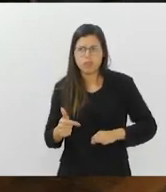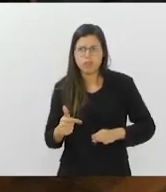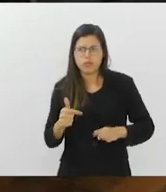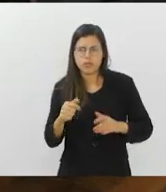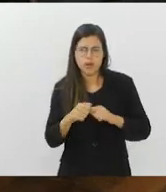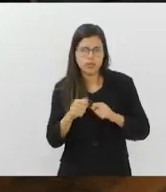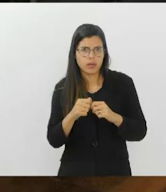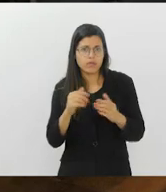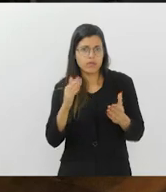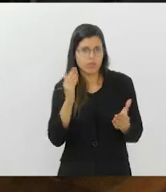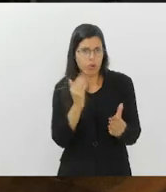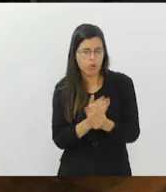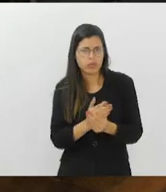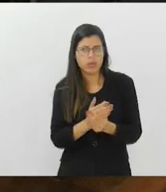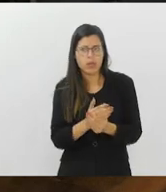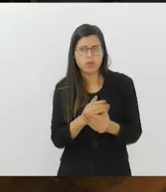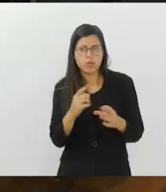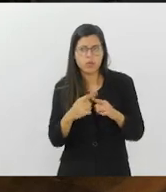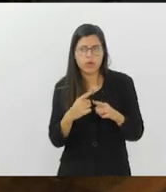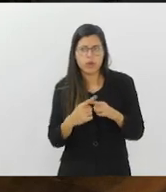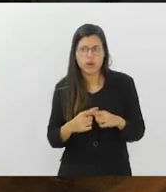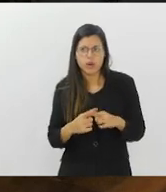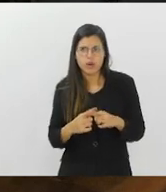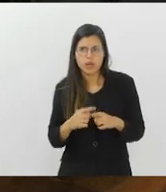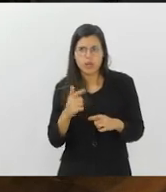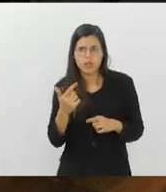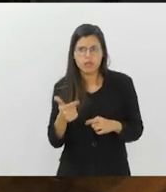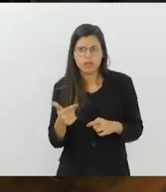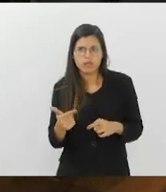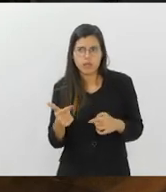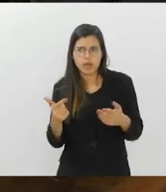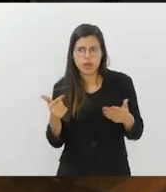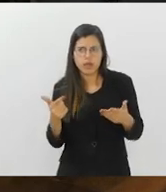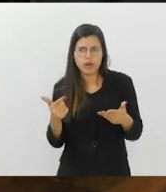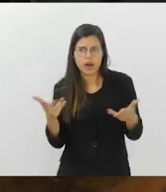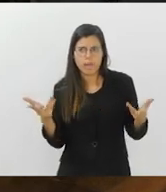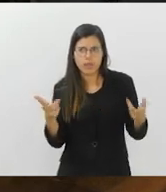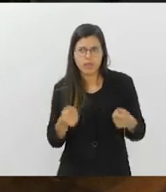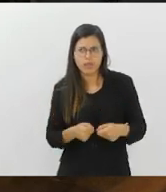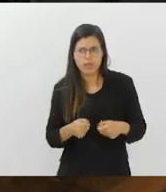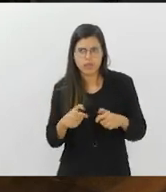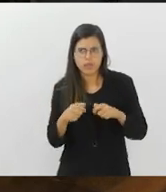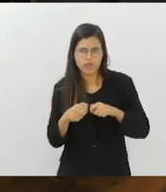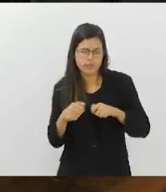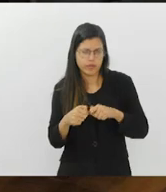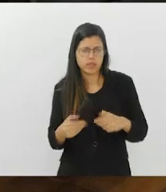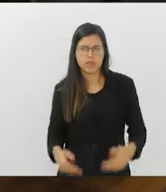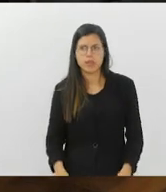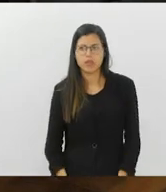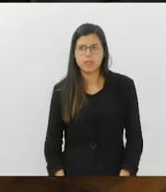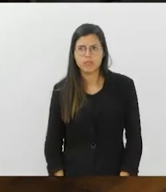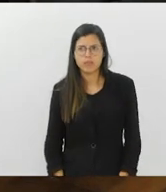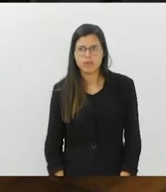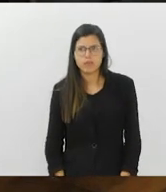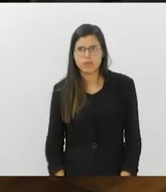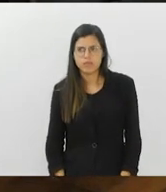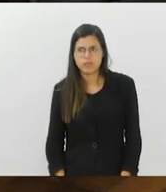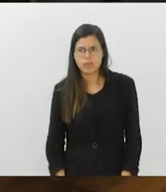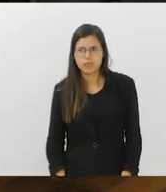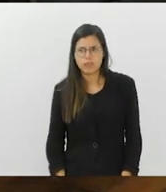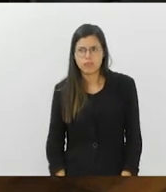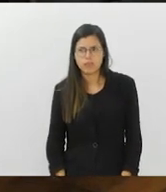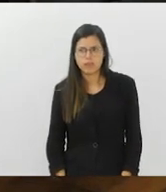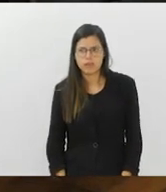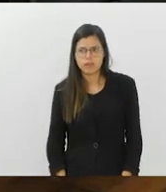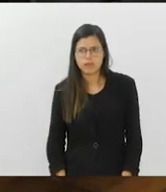sentenças do jeito que tem que ser, porque eles não são capacitados para estar despachando lá de cima. Entendeu? Roberta, para concluir,